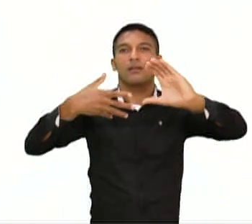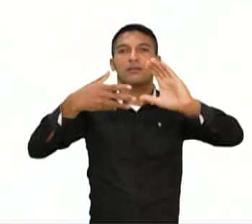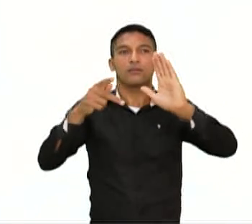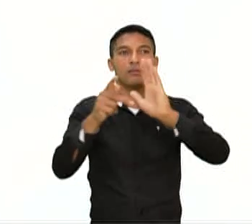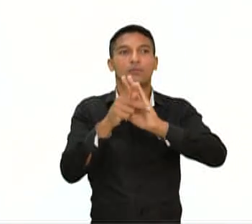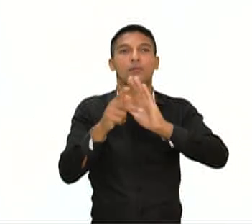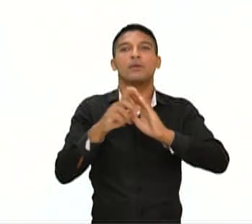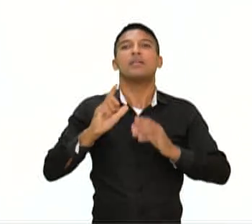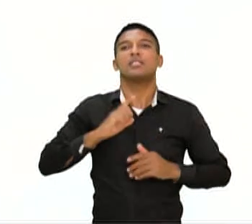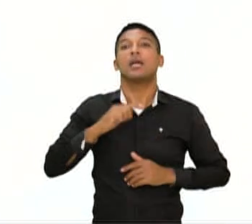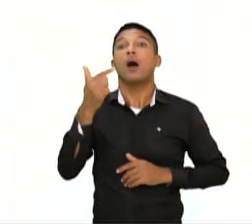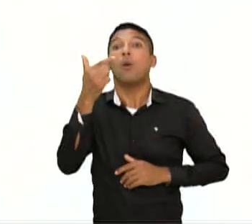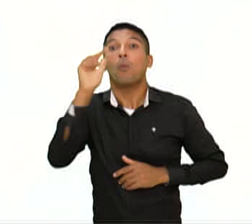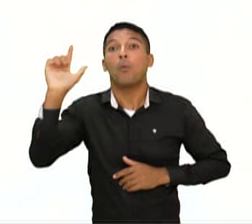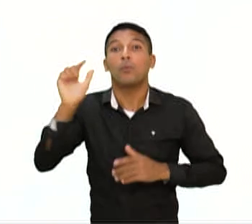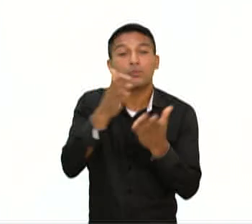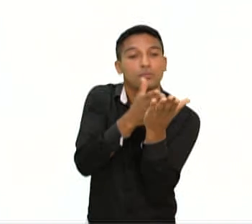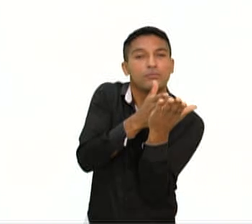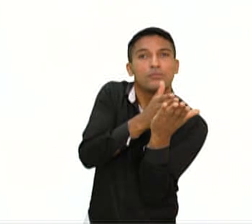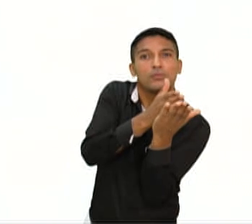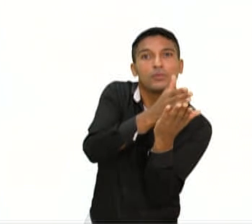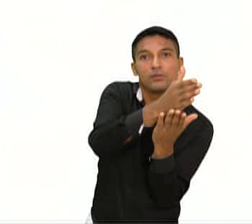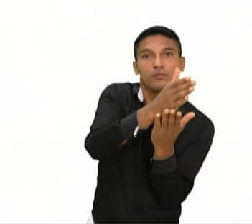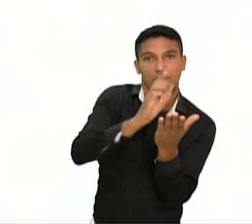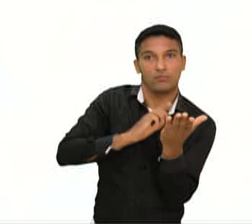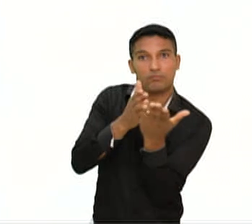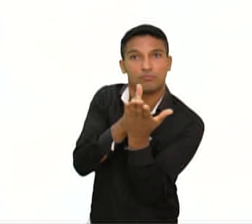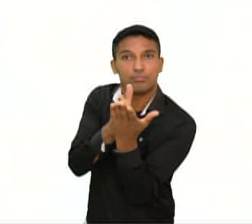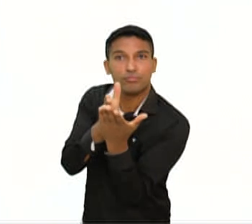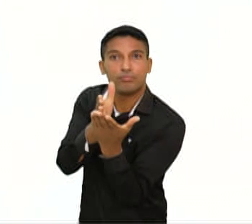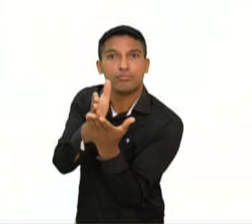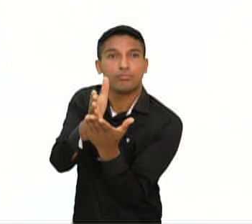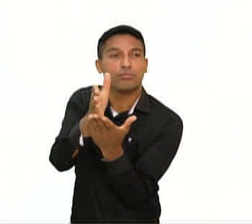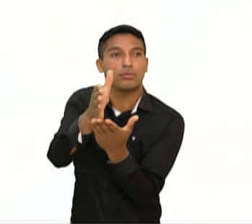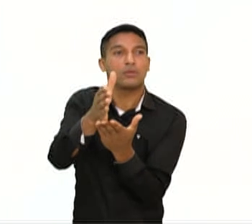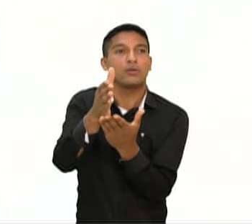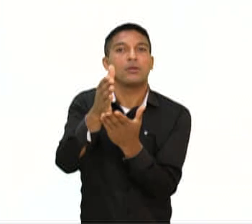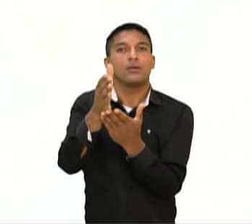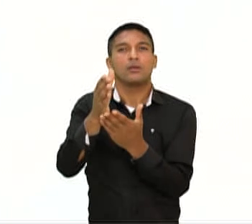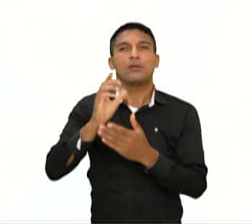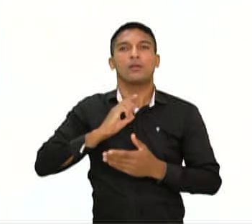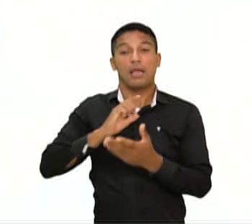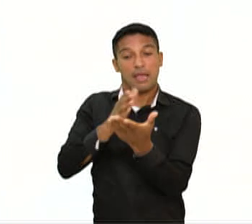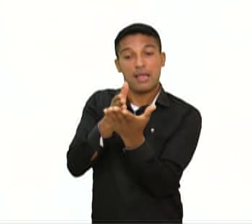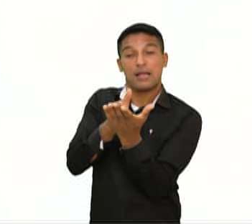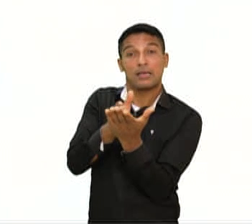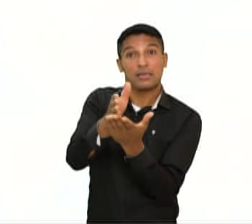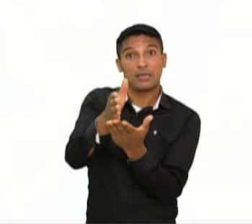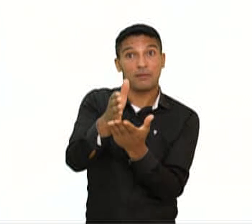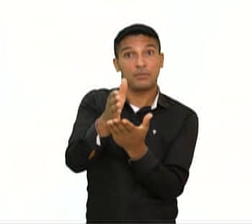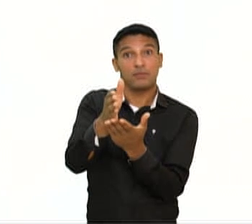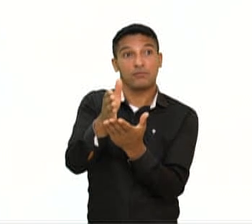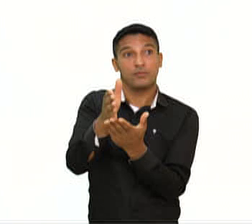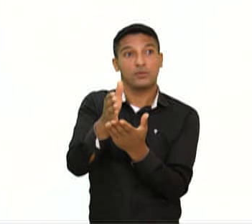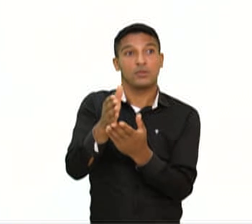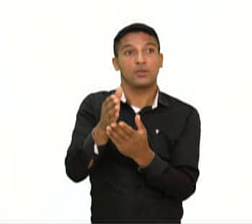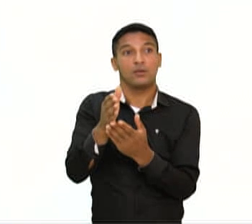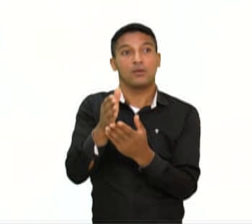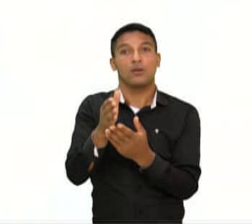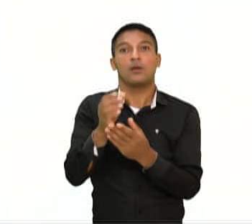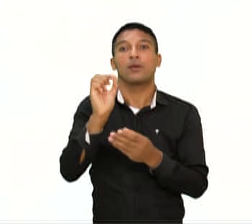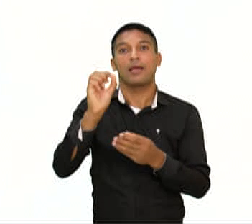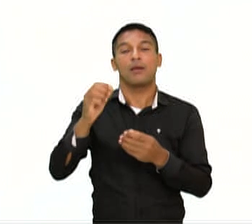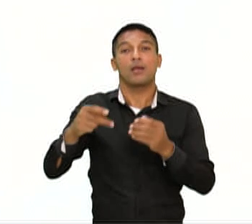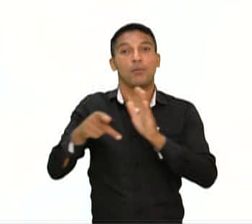de outro caminho. Então, além do Piabiru, nós vamos ter o caminho que vai fazer o escoamento, principalmente